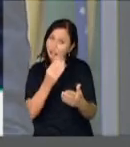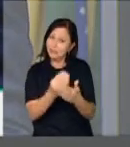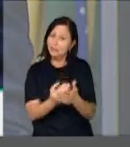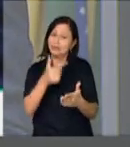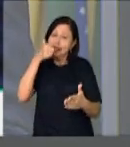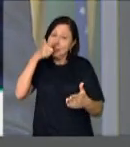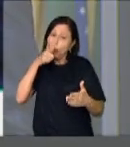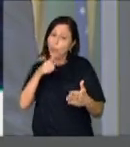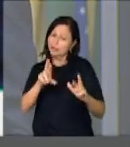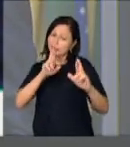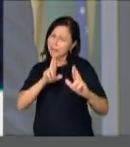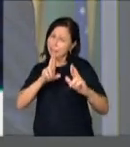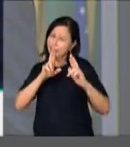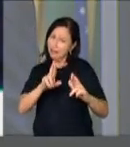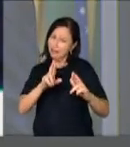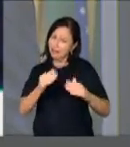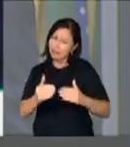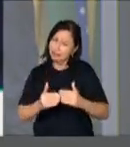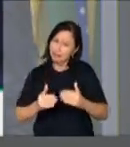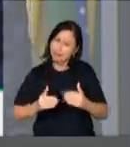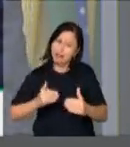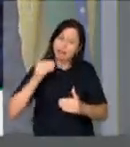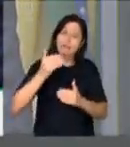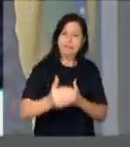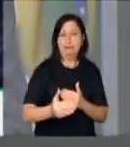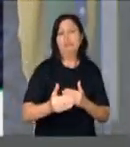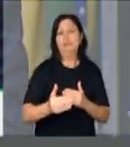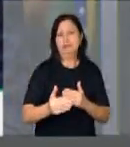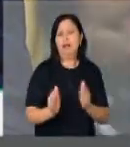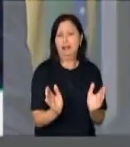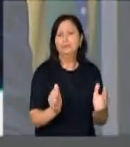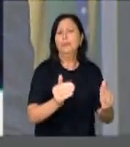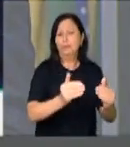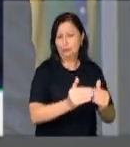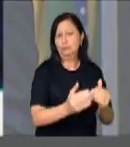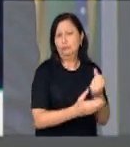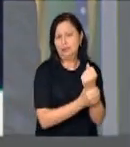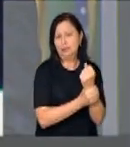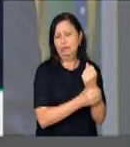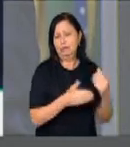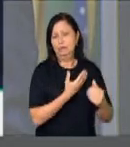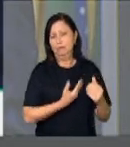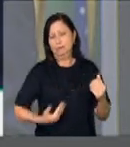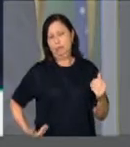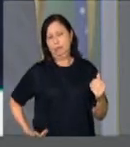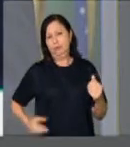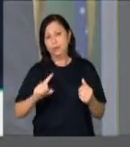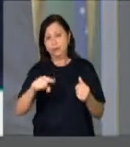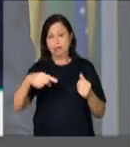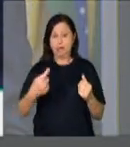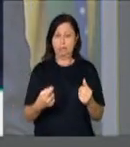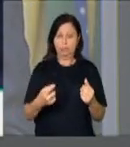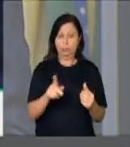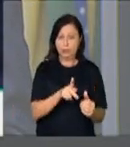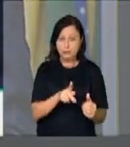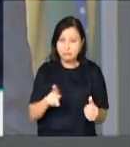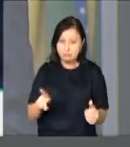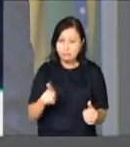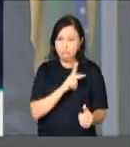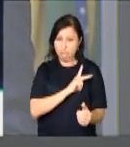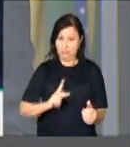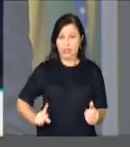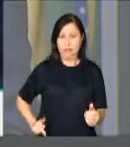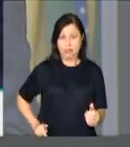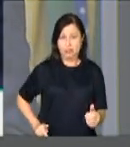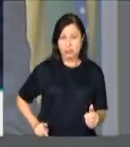essa nossa pretensão da bancada da segurança pública e depois o presidente michel temer cria o ministério da segurança